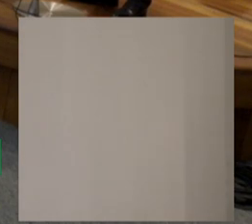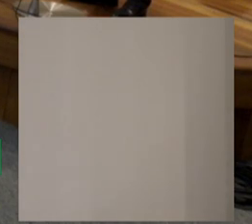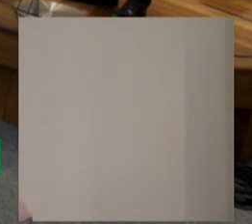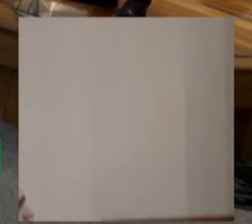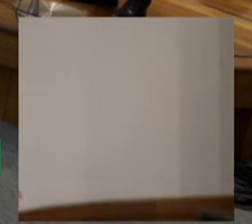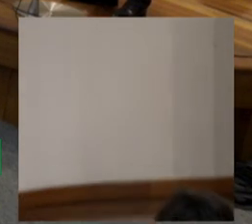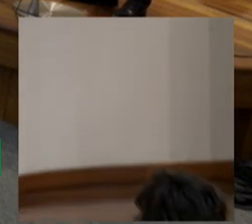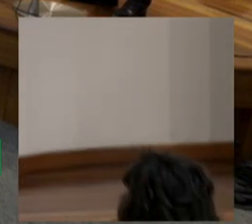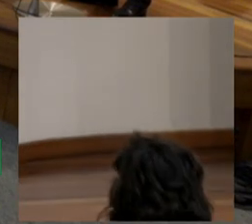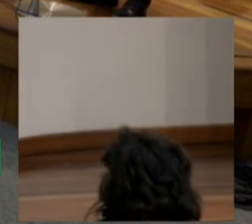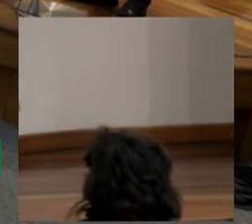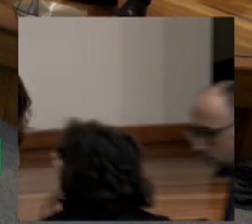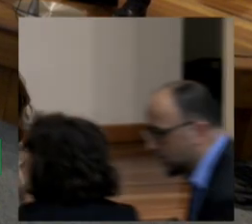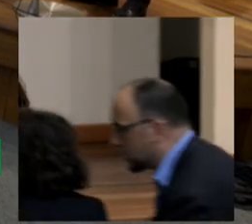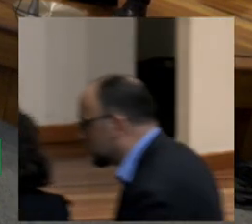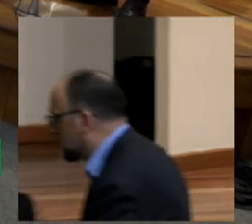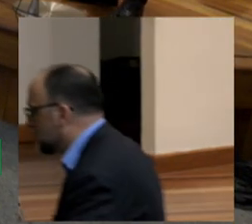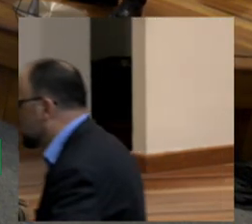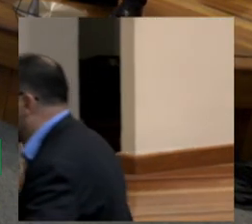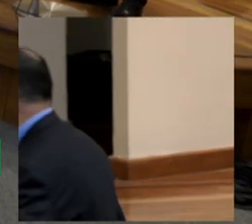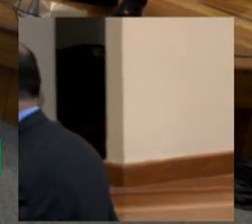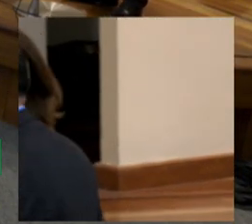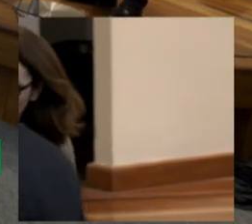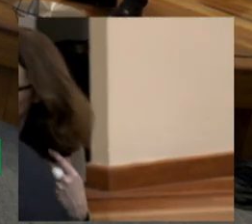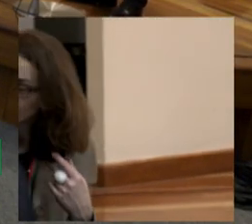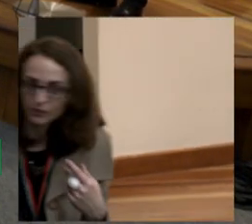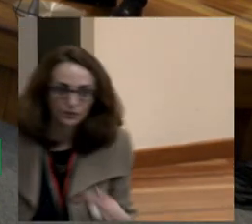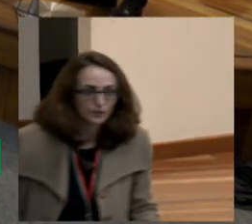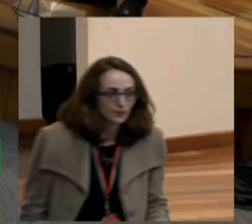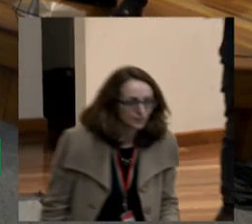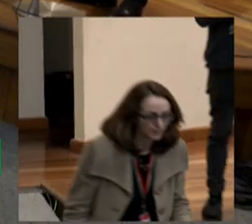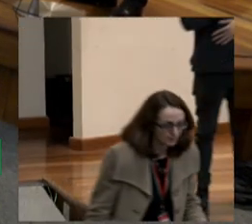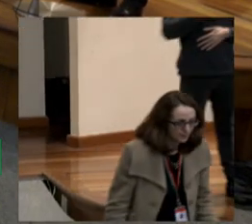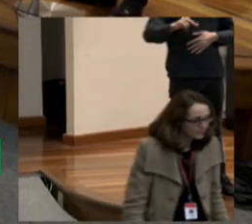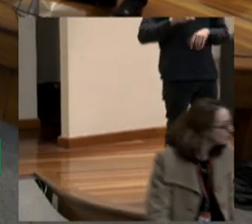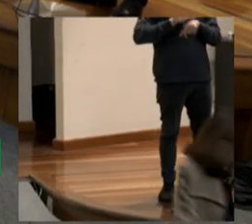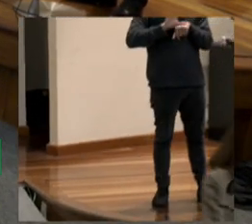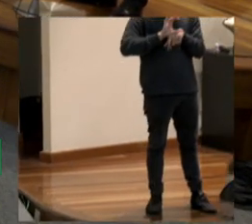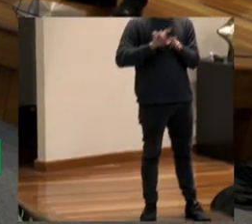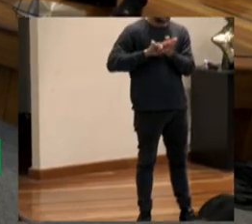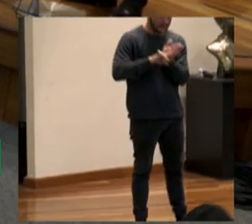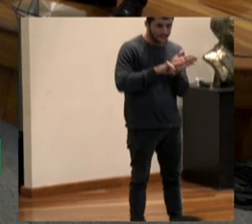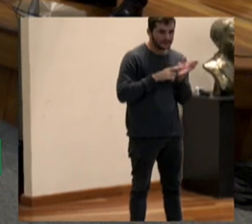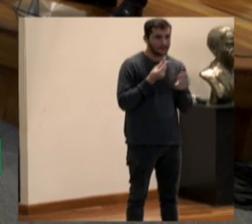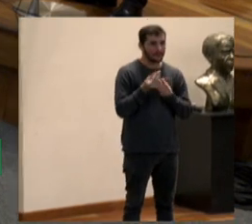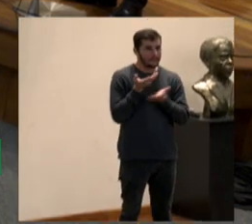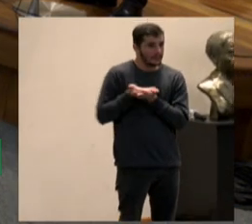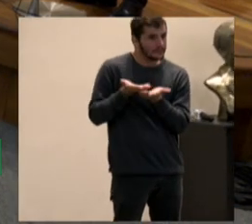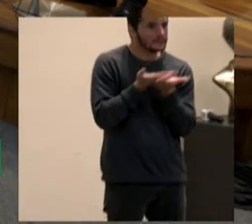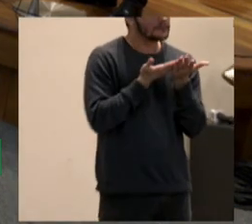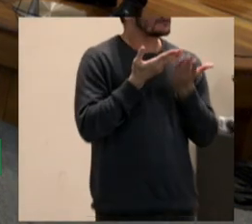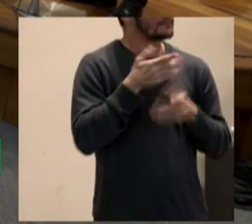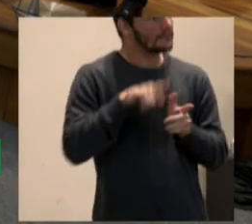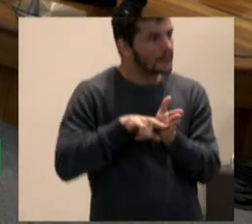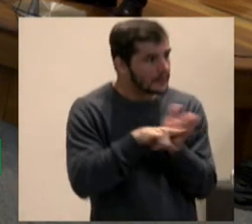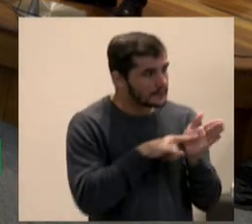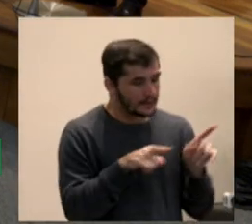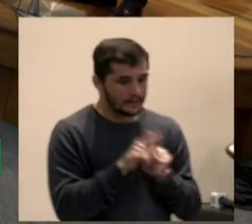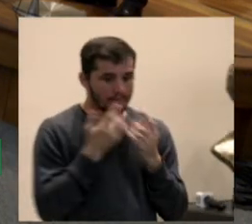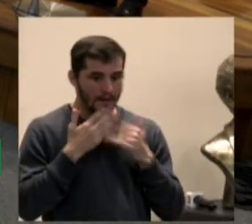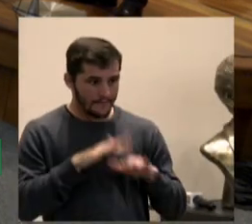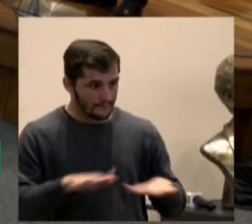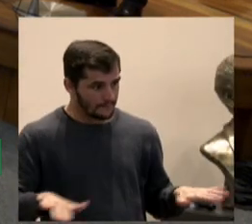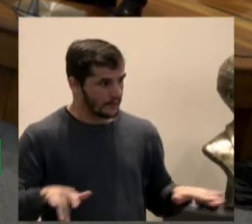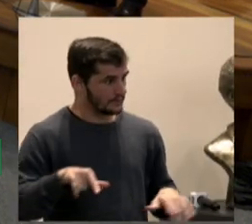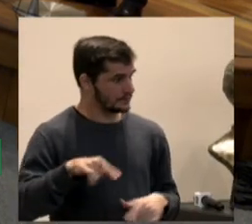Convidamos também a professora do curso de Pedagogia e pesquisadora do Núcleo de Estudos e Pesquisa em Infância e Educação Infantil